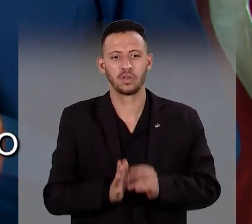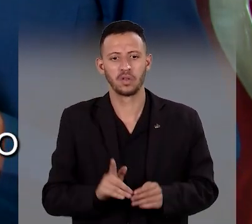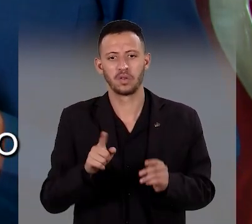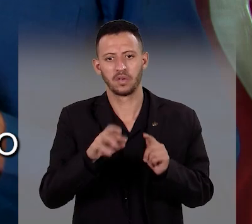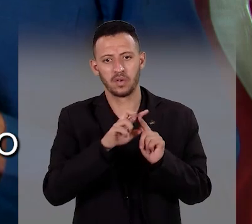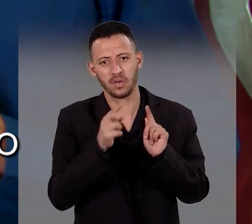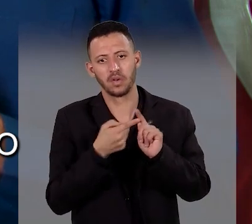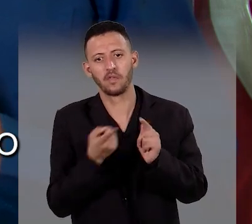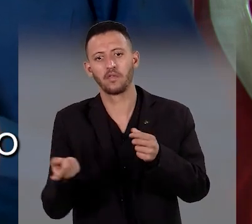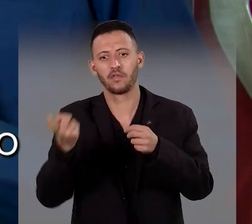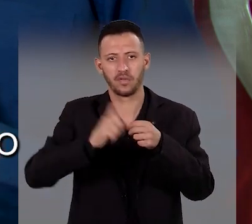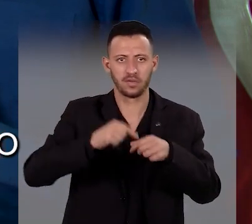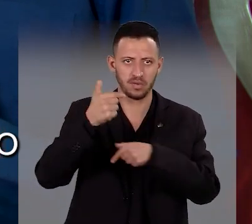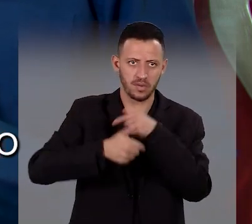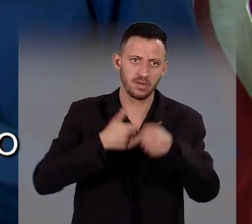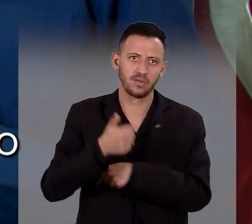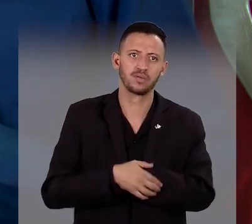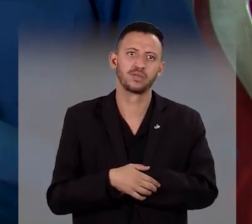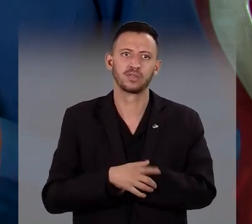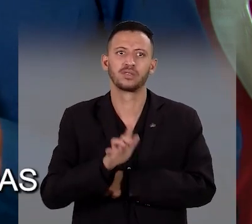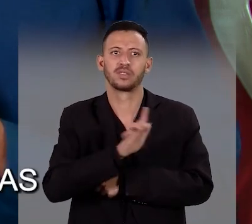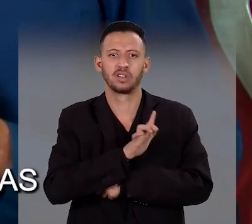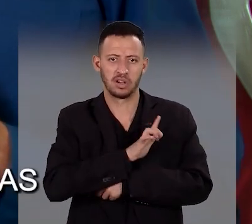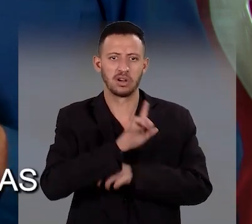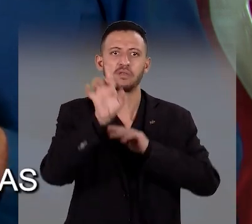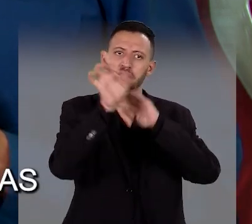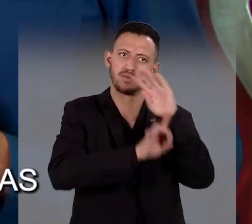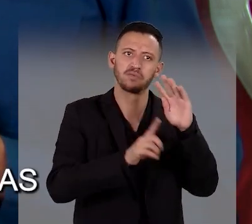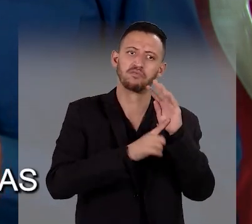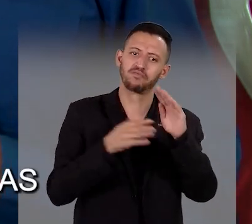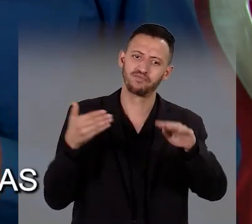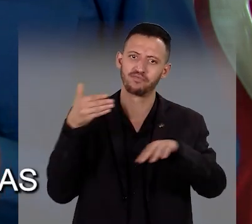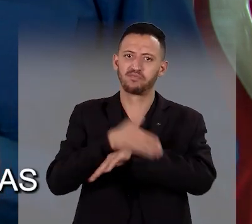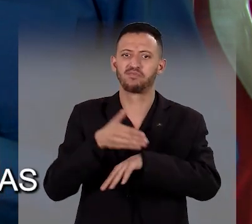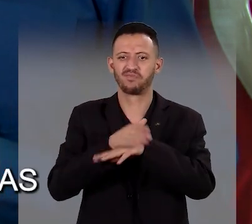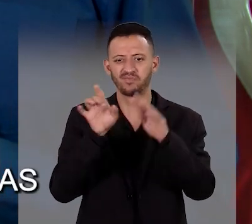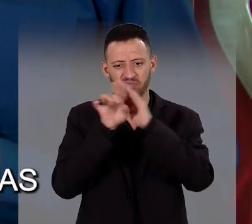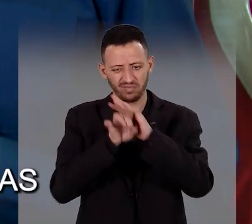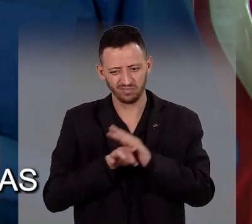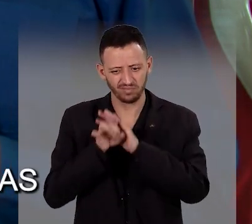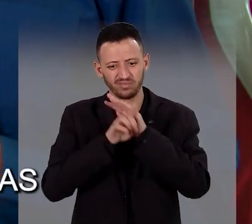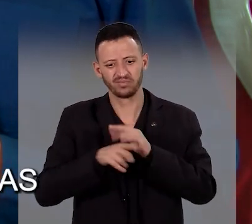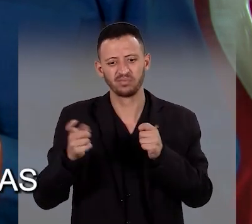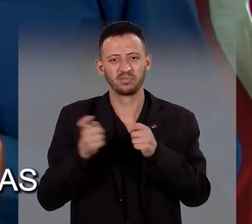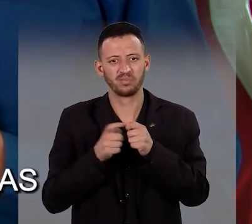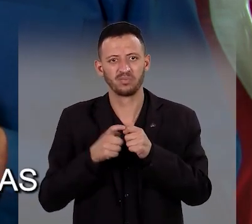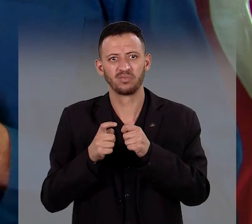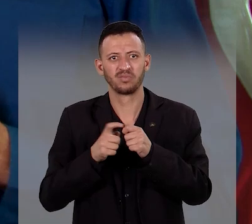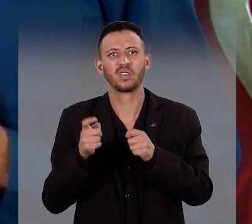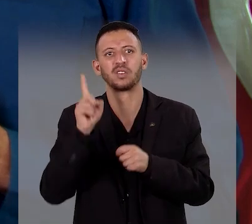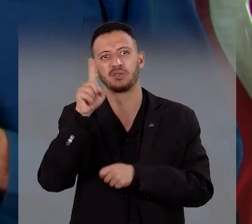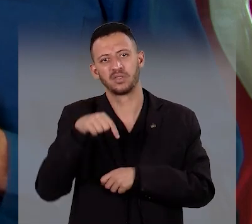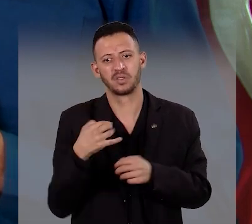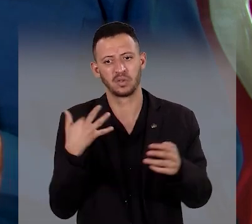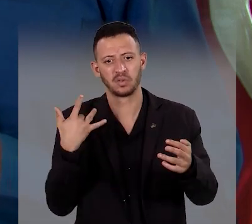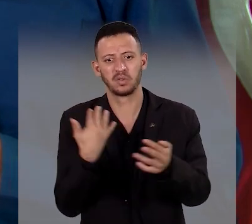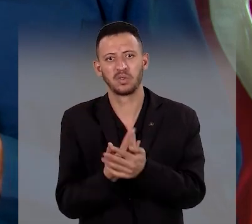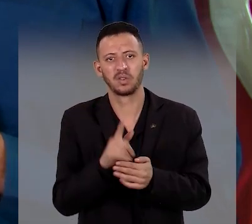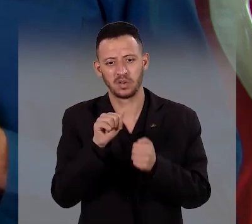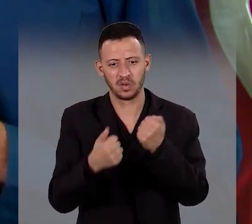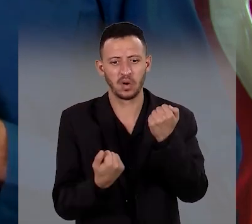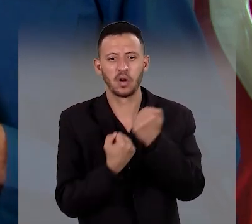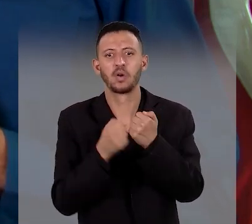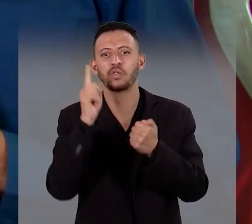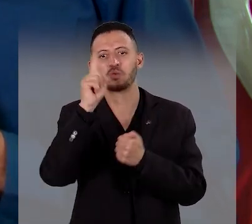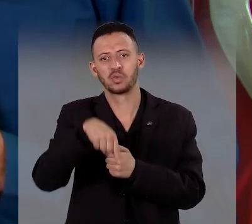no período após o retorno ao trabalho. Além disso, elas têm direito a comparecer a consultas médicas durante o